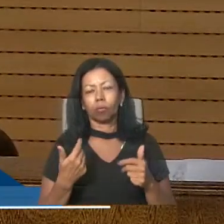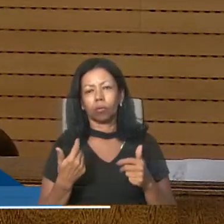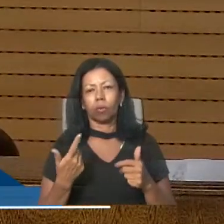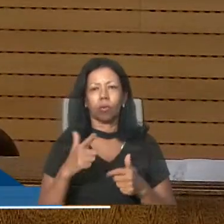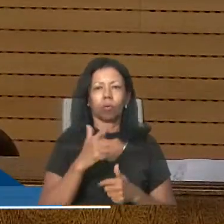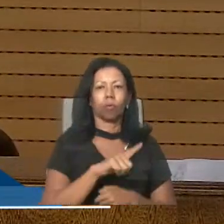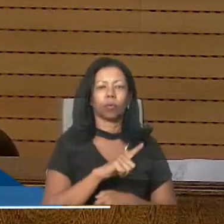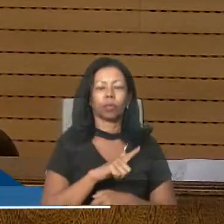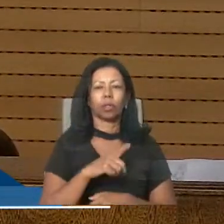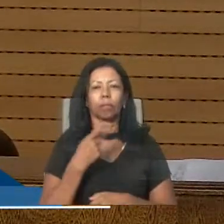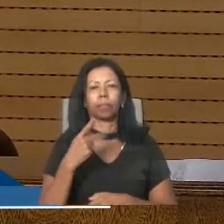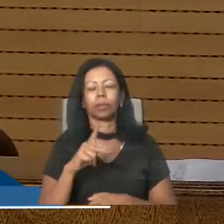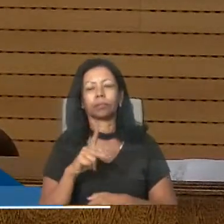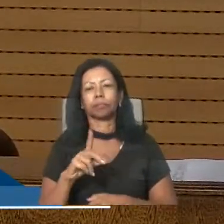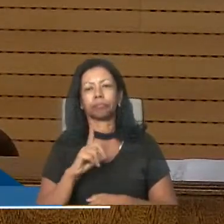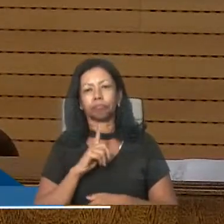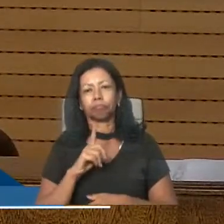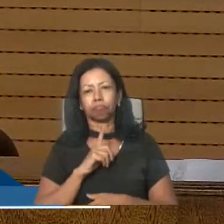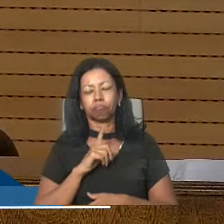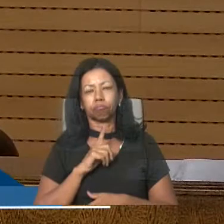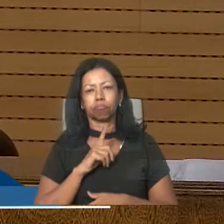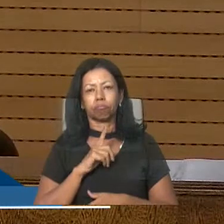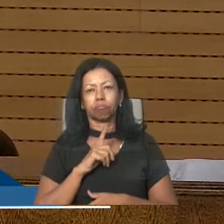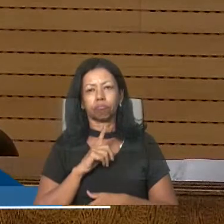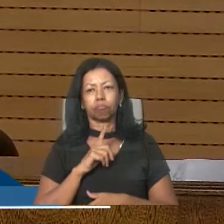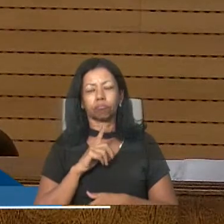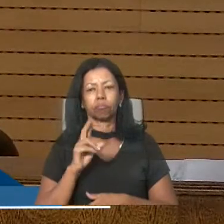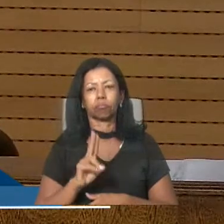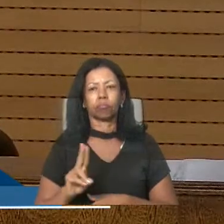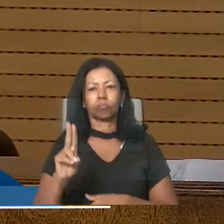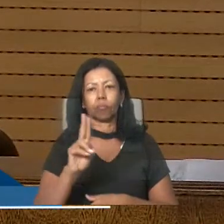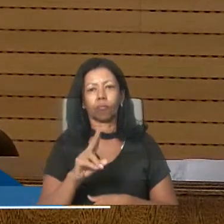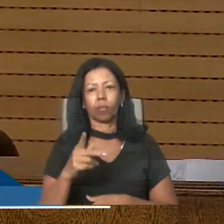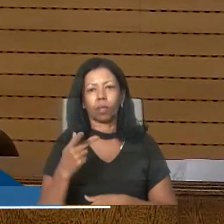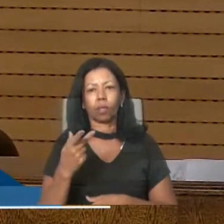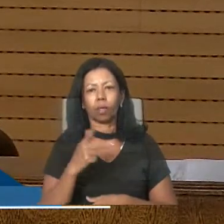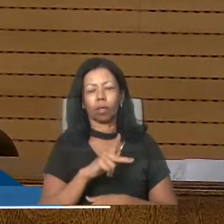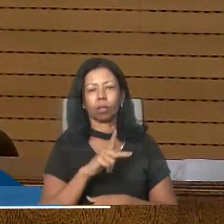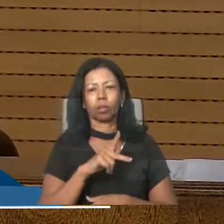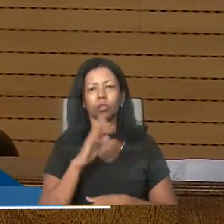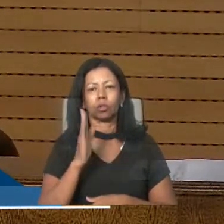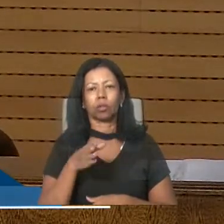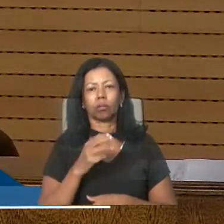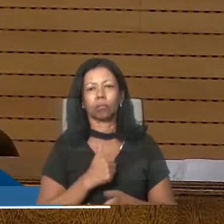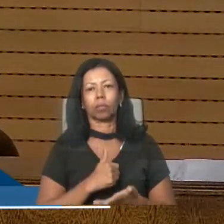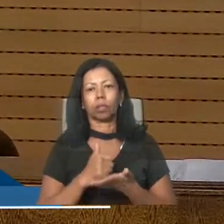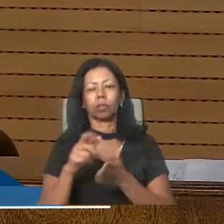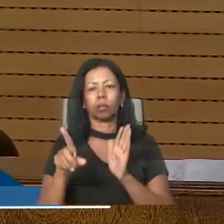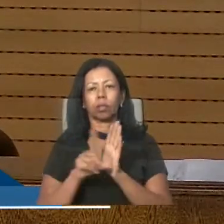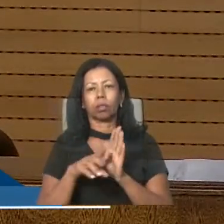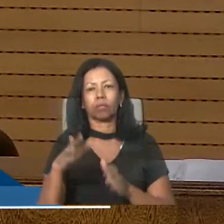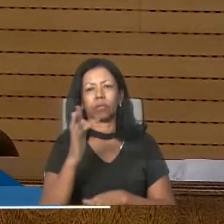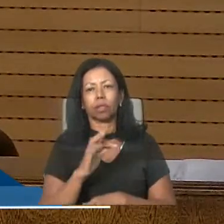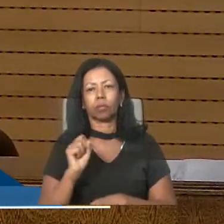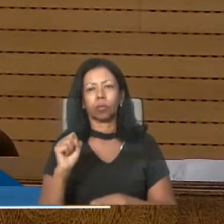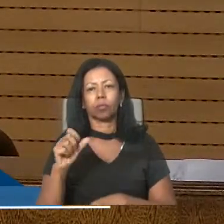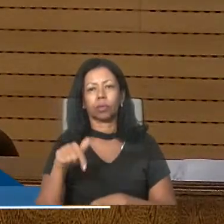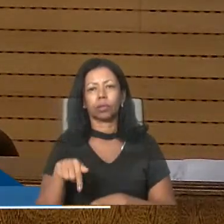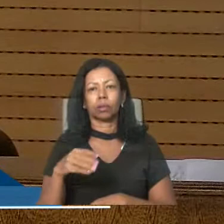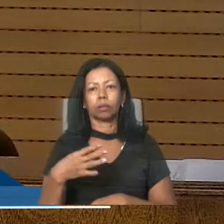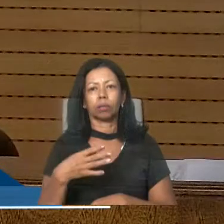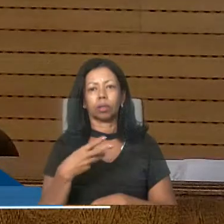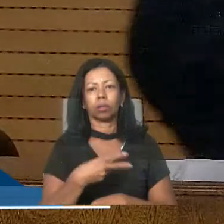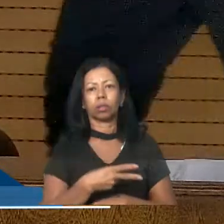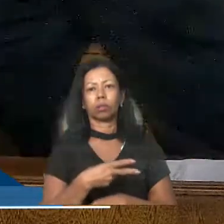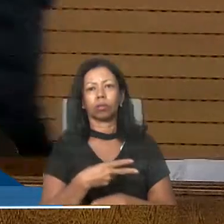espécie corrente não vinculado diretamente aos investimentos ou ações apoiados. Lei Federal nº